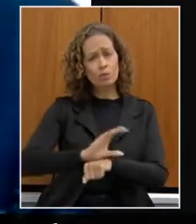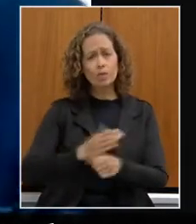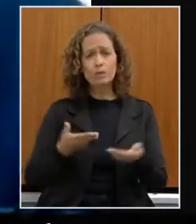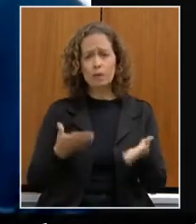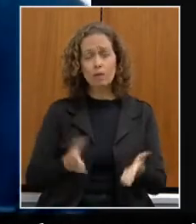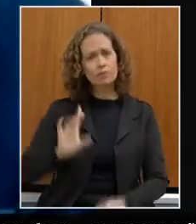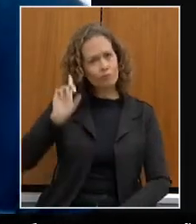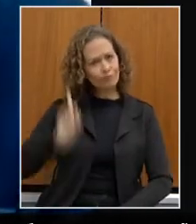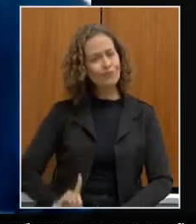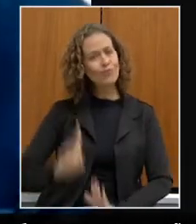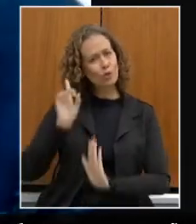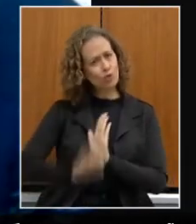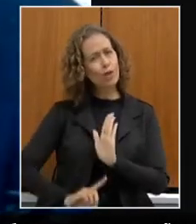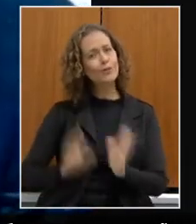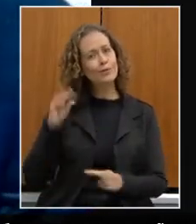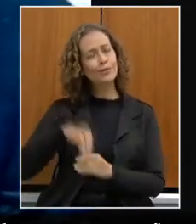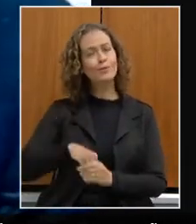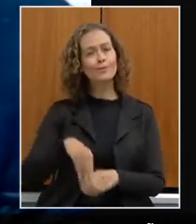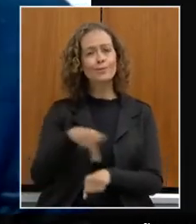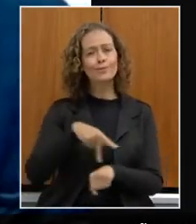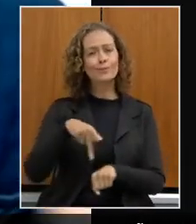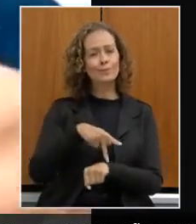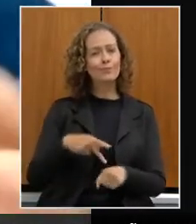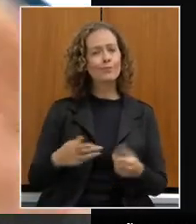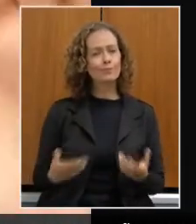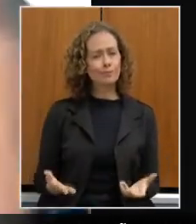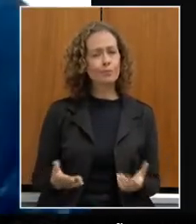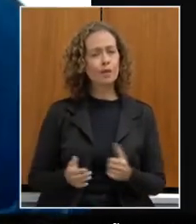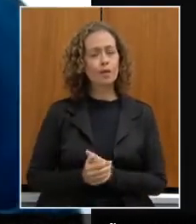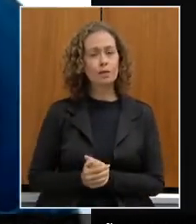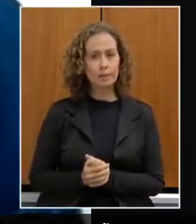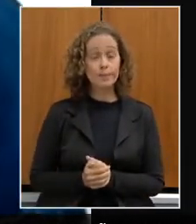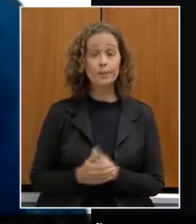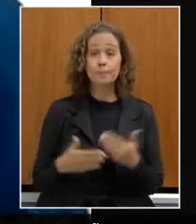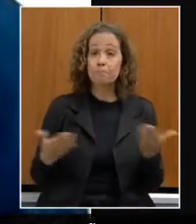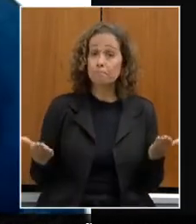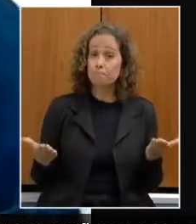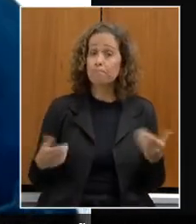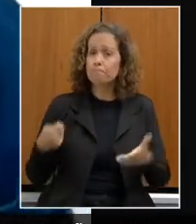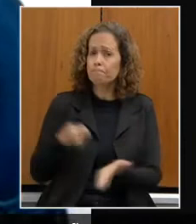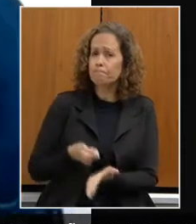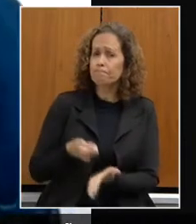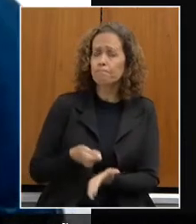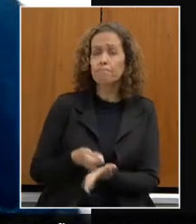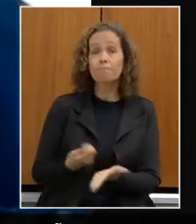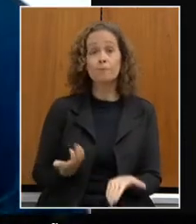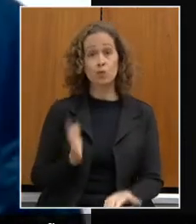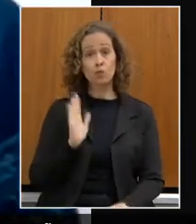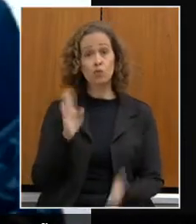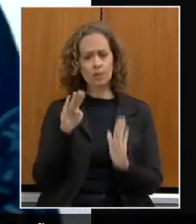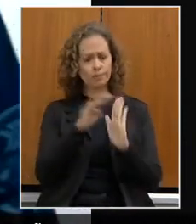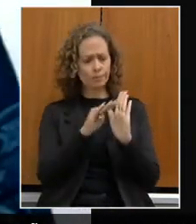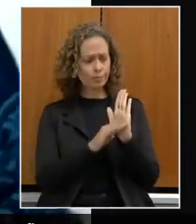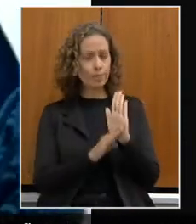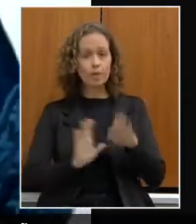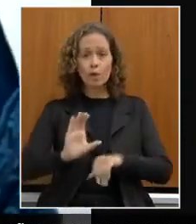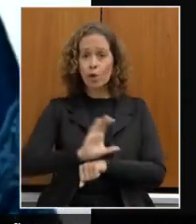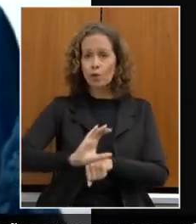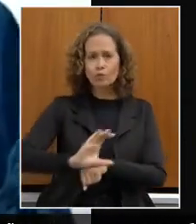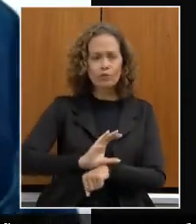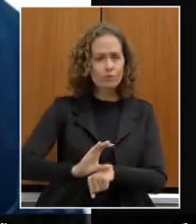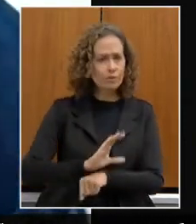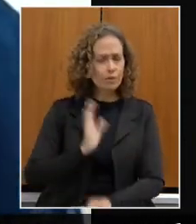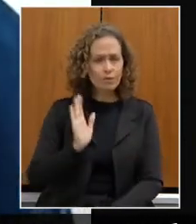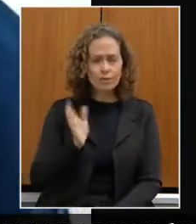que queira ser liberal ou qualquer tipo de filosofia está na nossa constituição está acima da